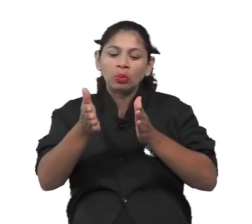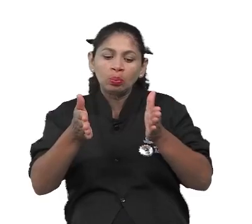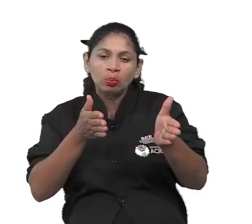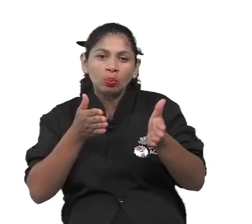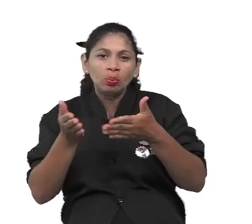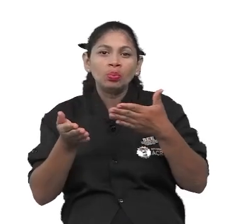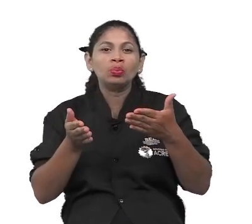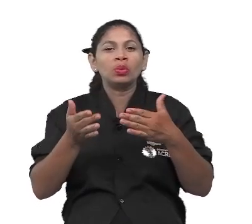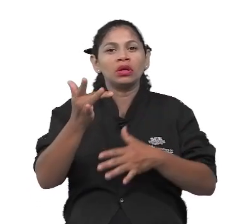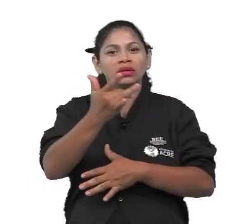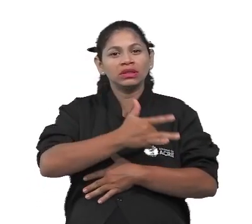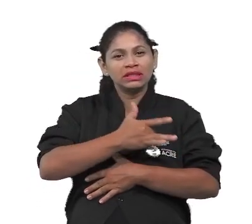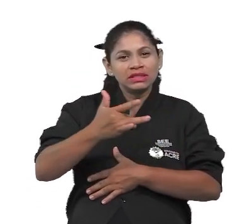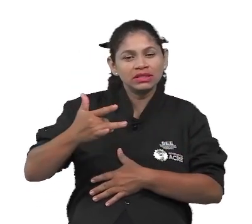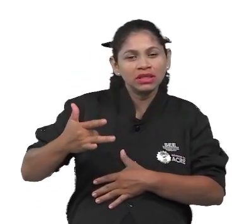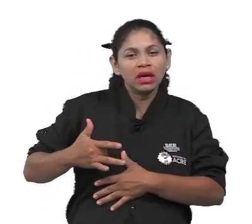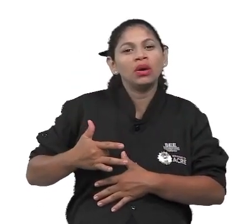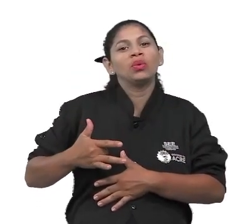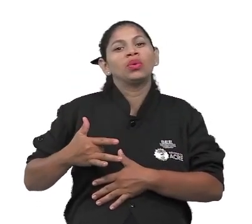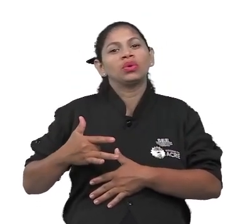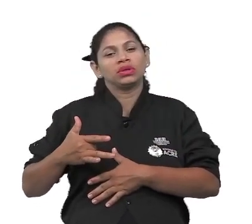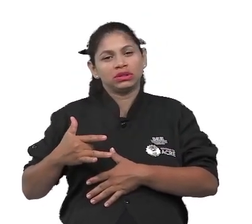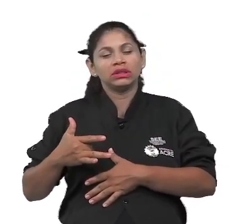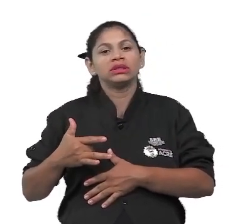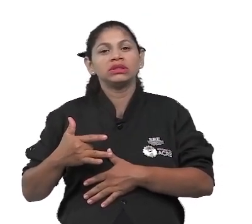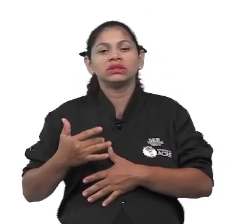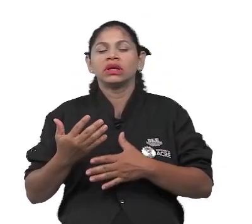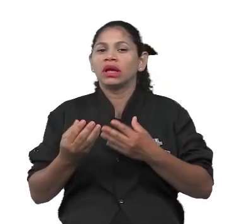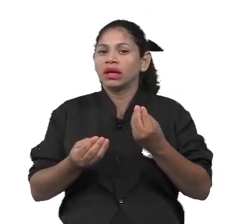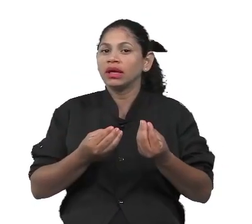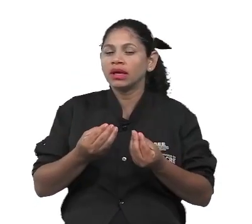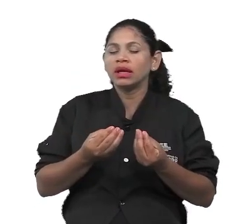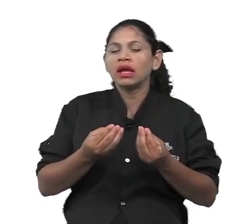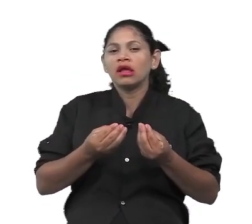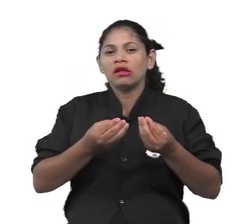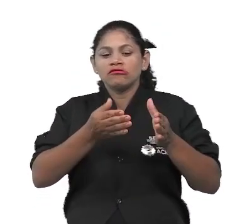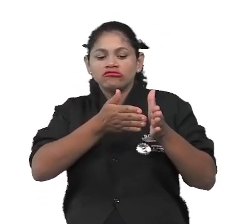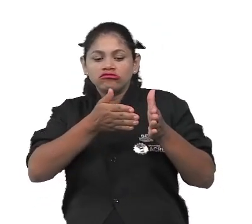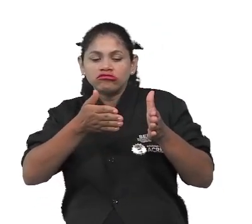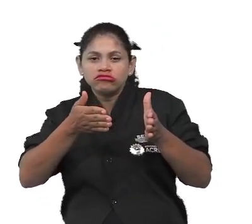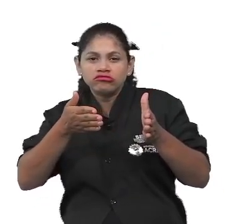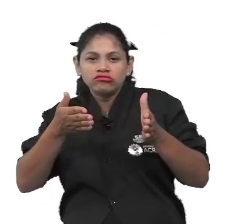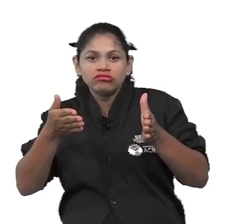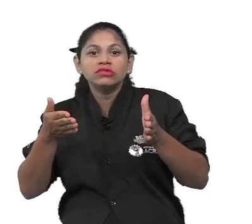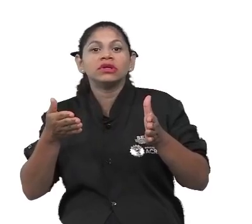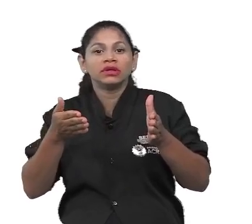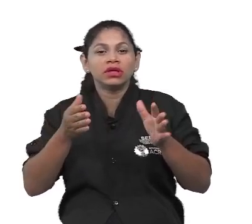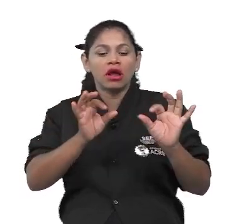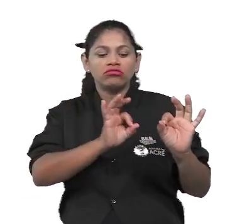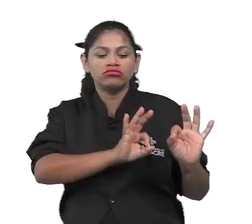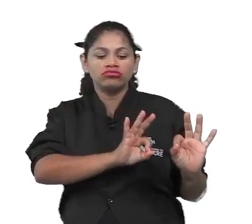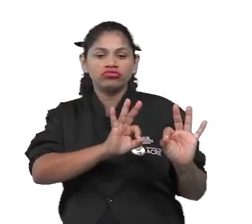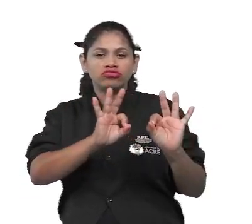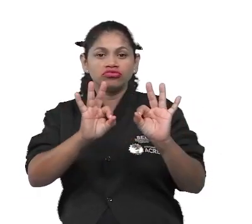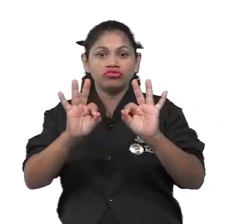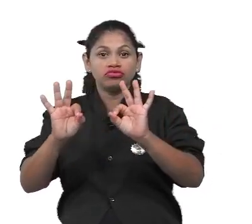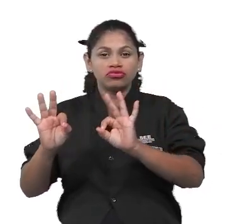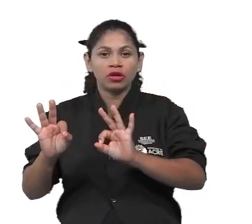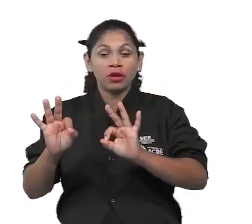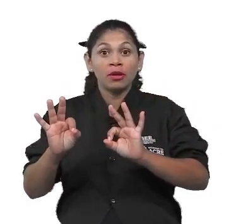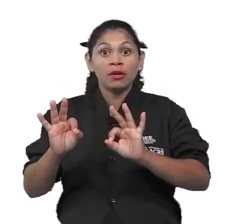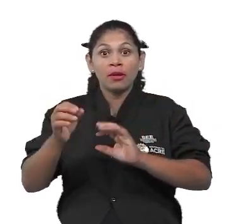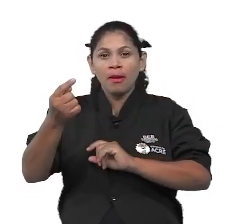saúde, um Grey's Anatomy aí da vida, e já viram ali, ó, quando a pessoa tá ali com o coração